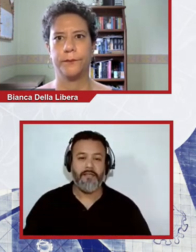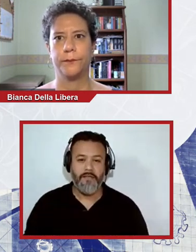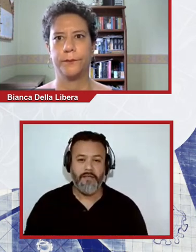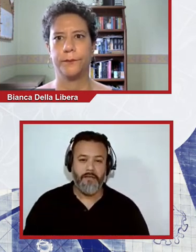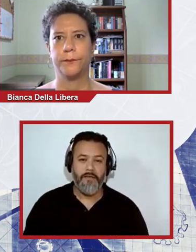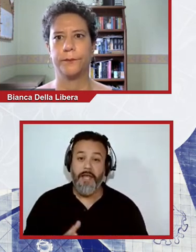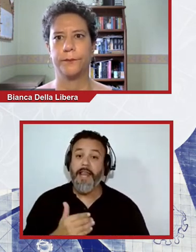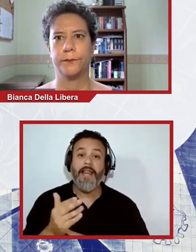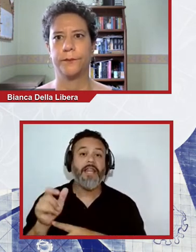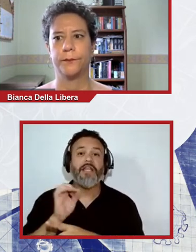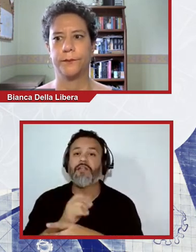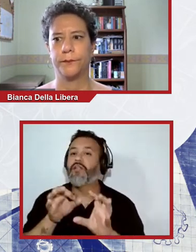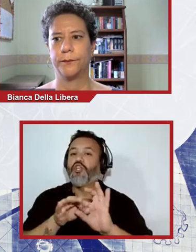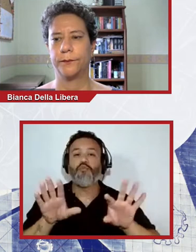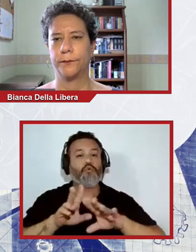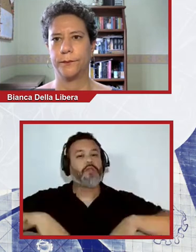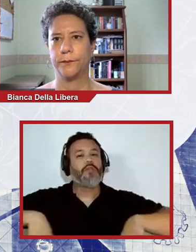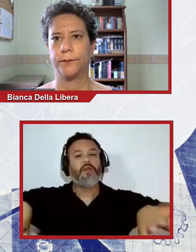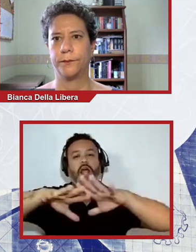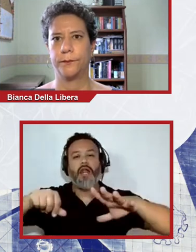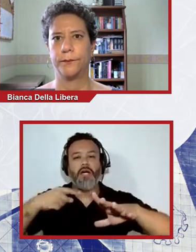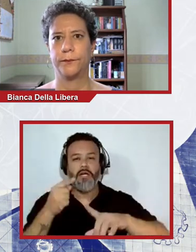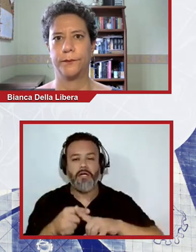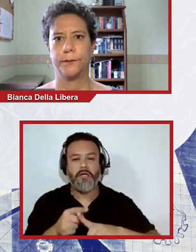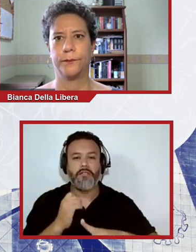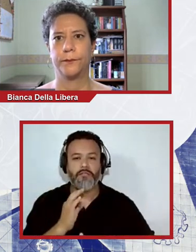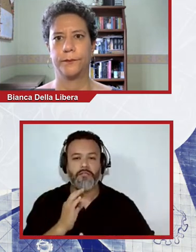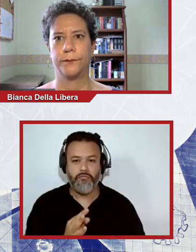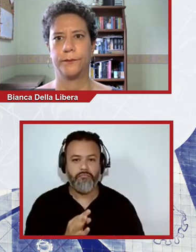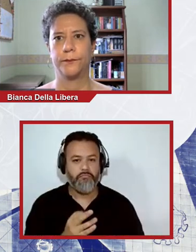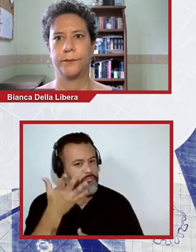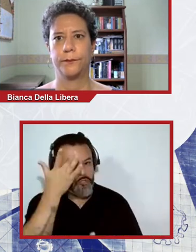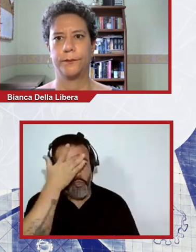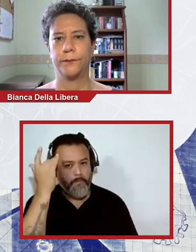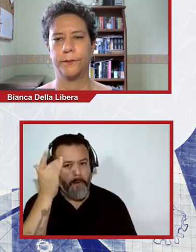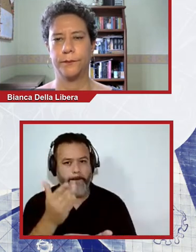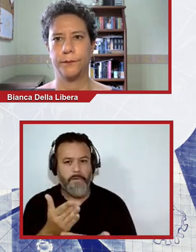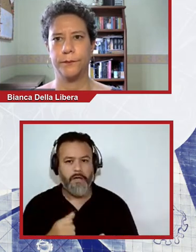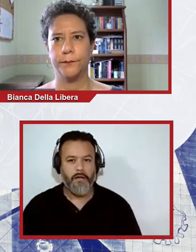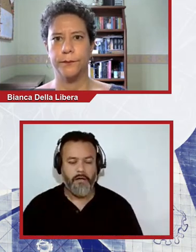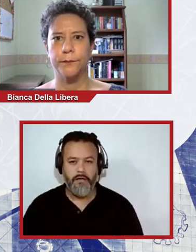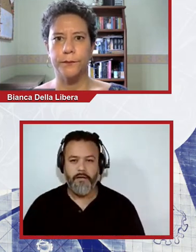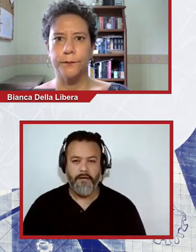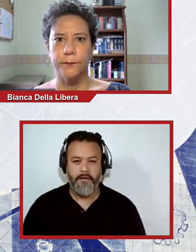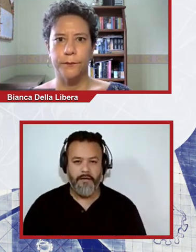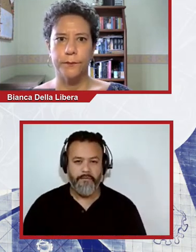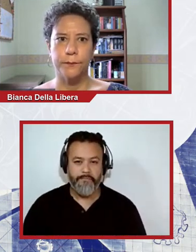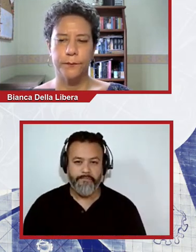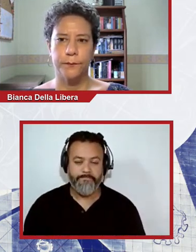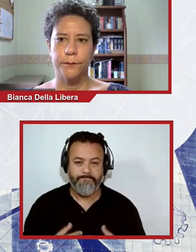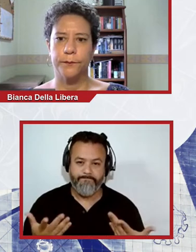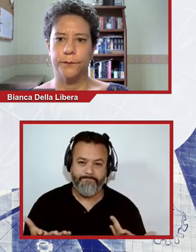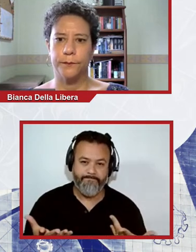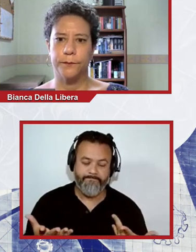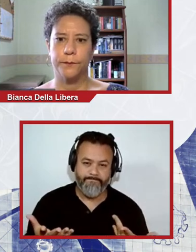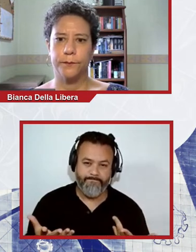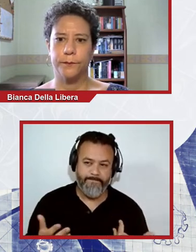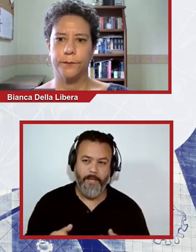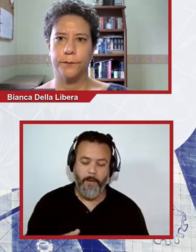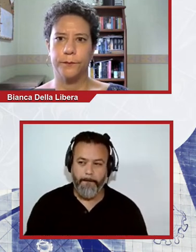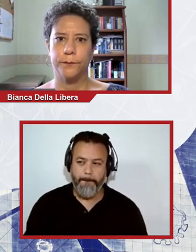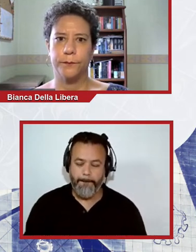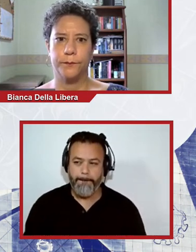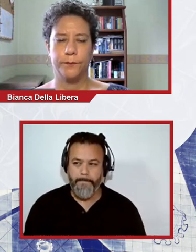tecnologia esteja disponível para todas as pessoas. Por outro lado, as tecnologias nem todas são gratuitas. Tem muita